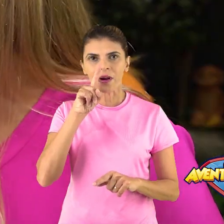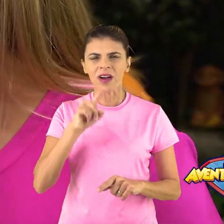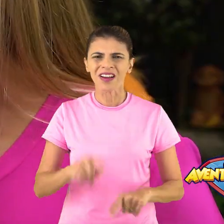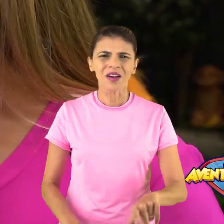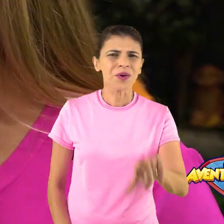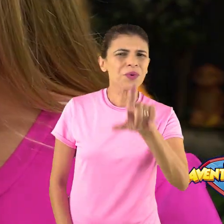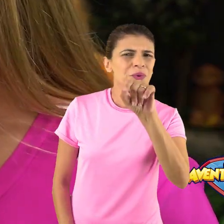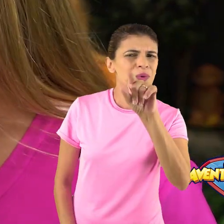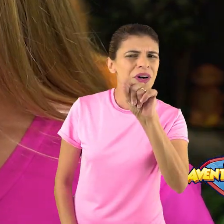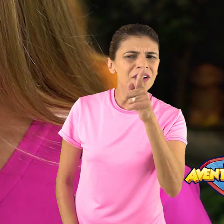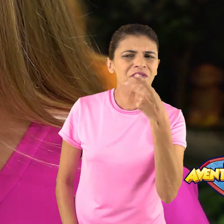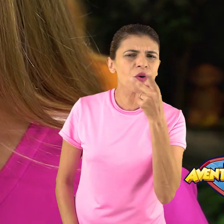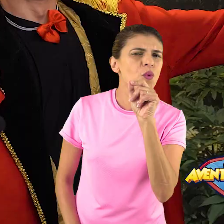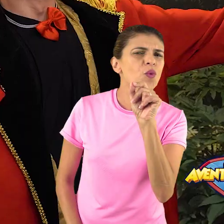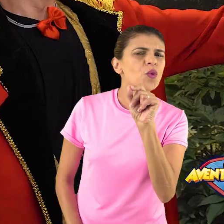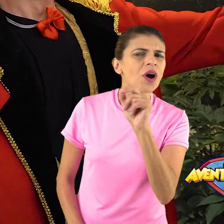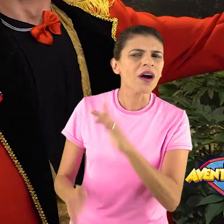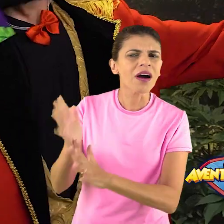O que você disse?